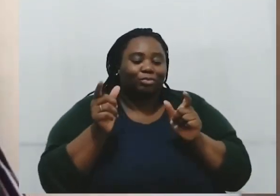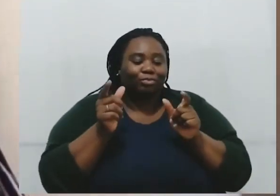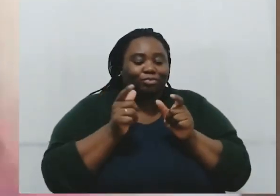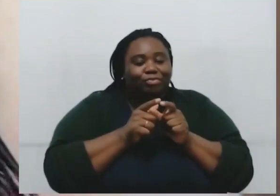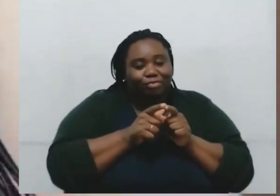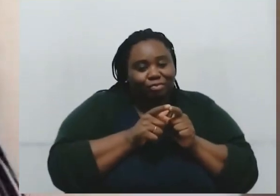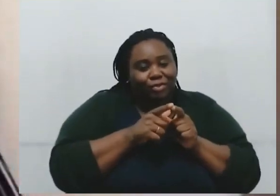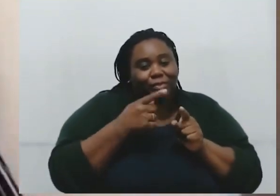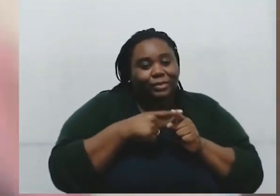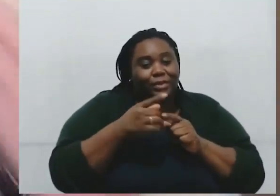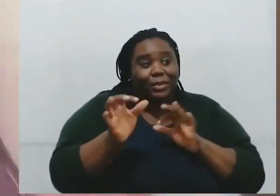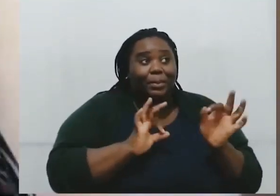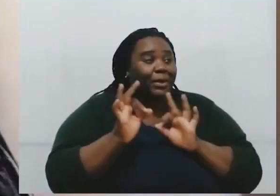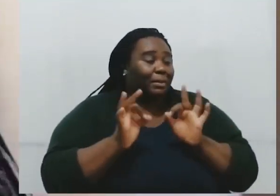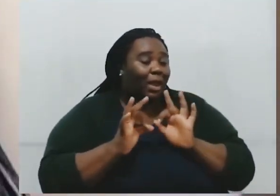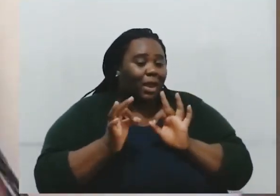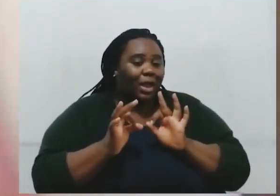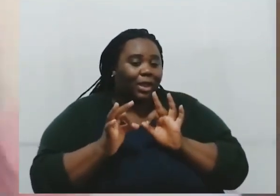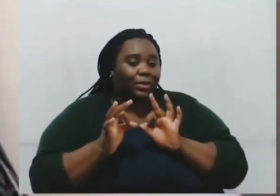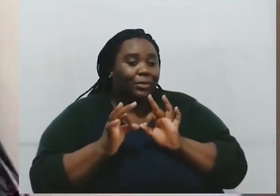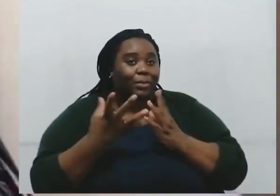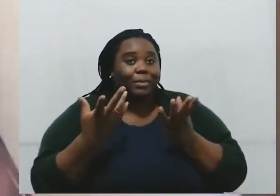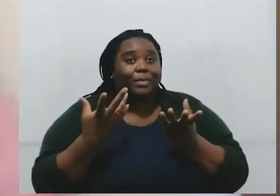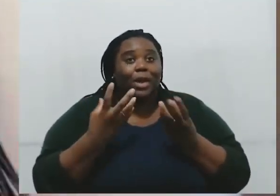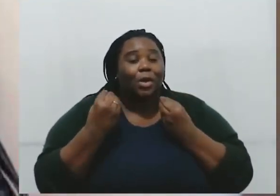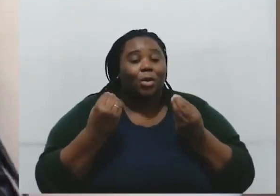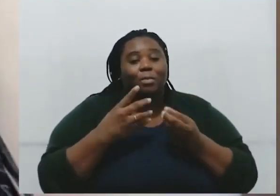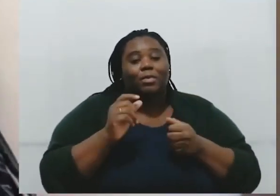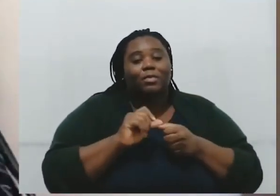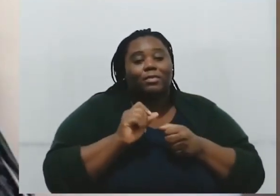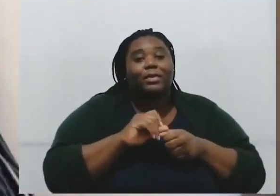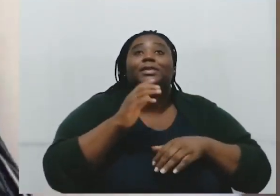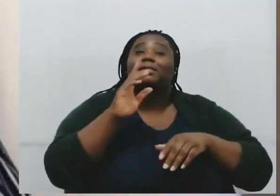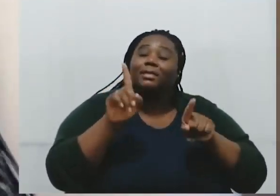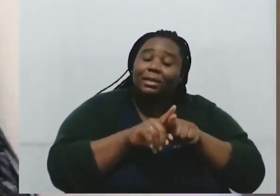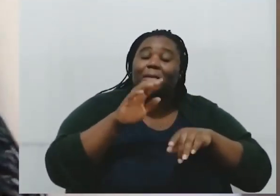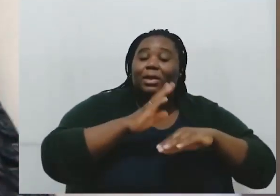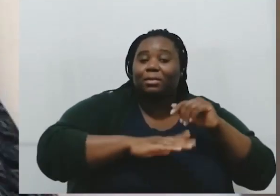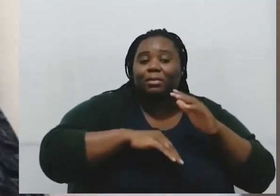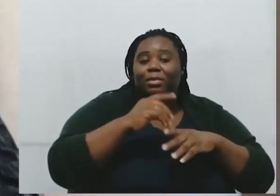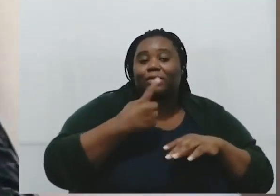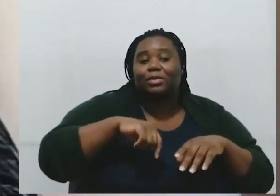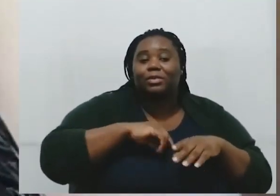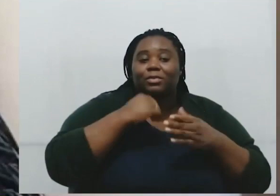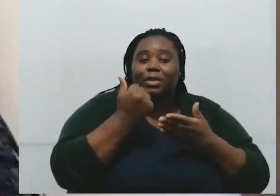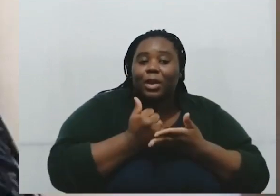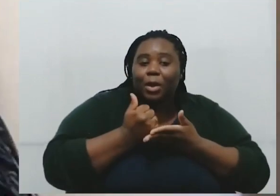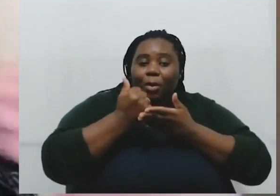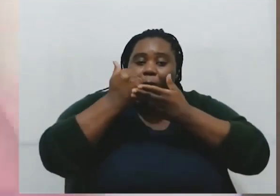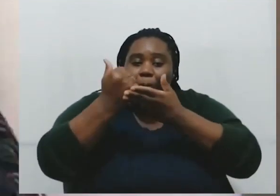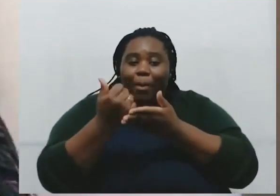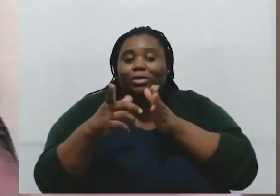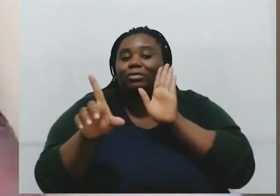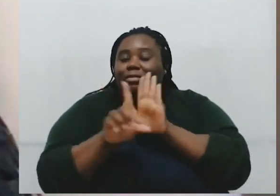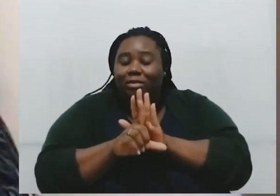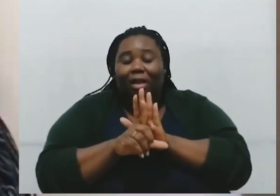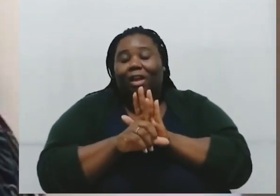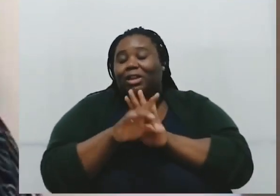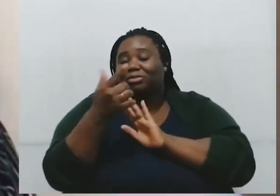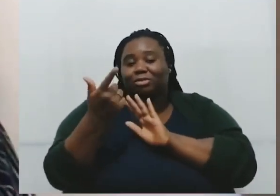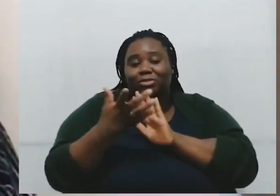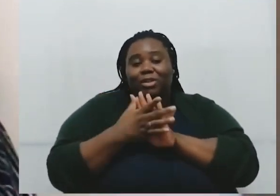um amparo legal, não tem grana mesmo para se manter. E aí eu me vi dentro